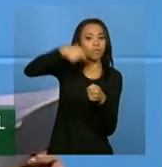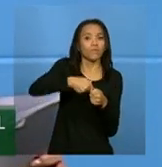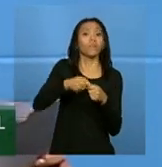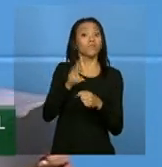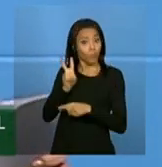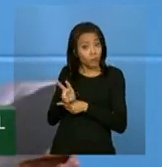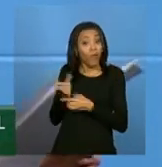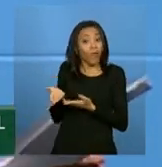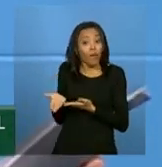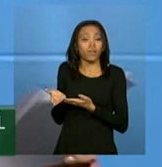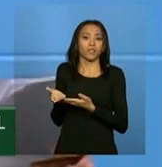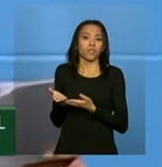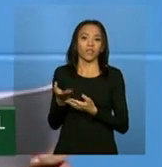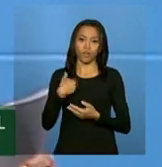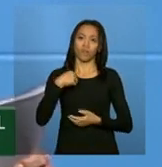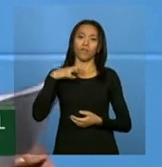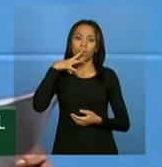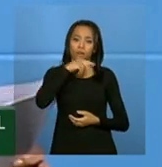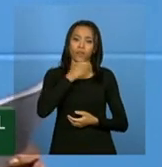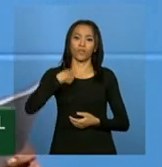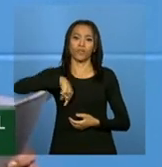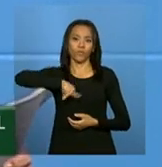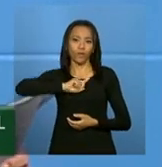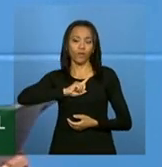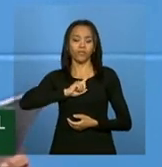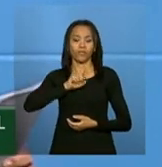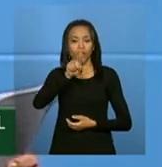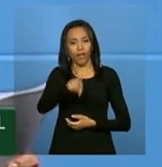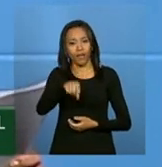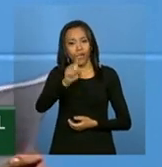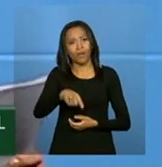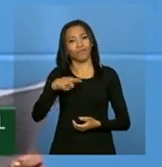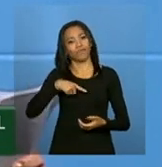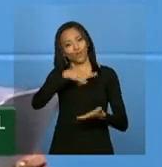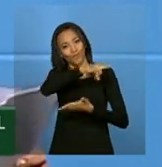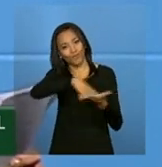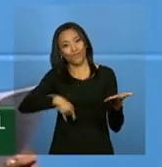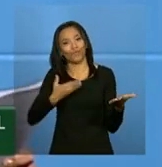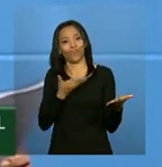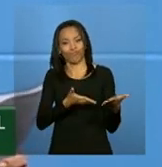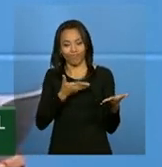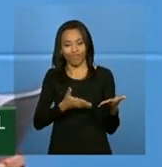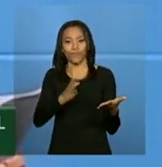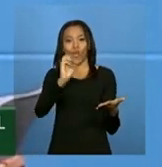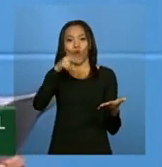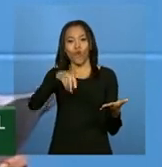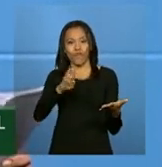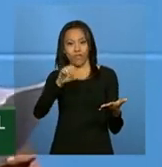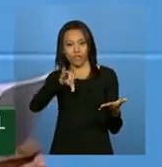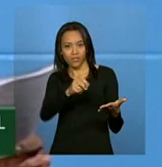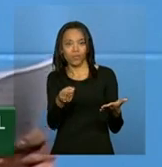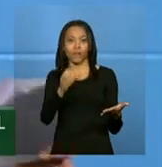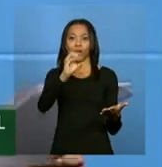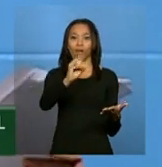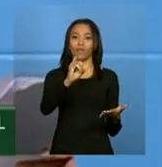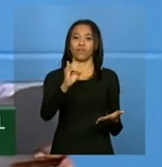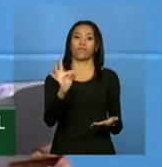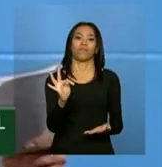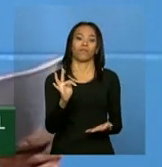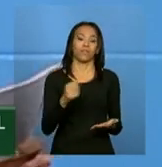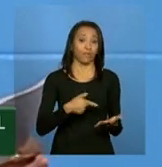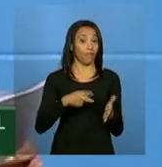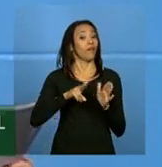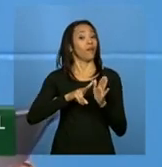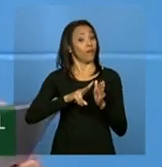acho que o nosso guia para isso é o que nós temos nas convenções da OIT. A lei tem que